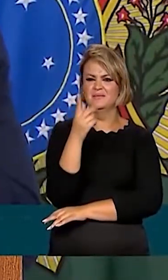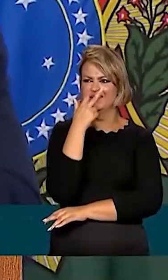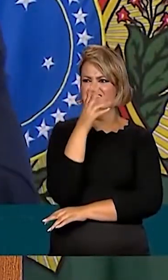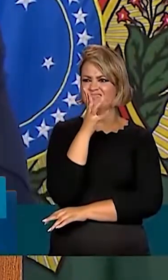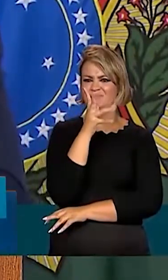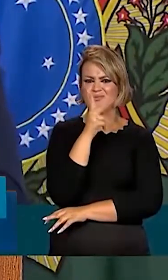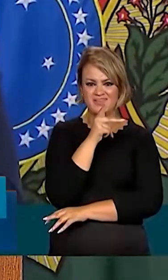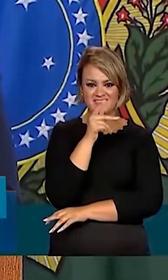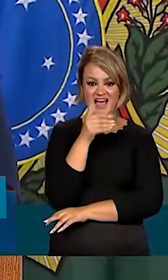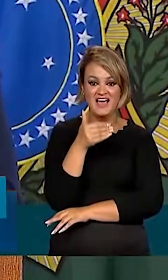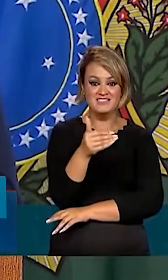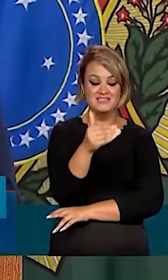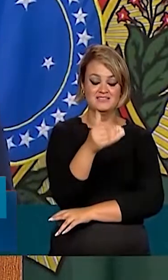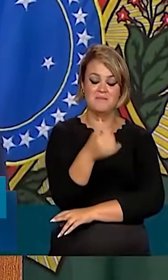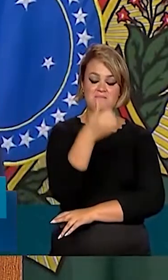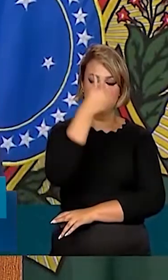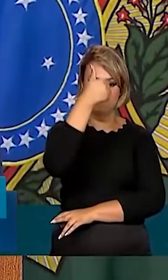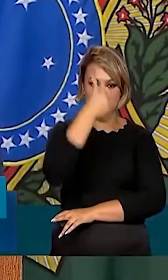ainda temos